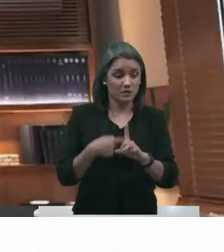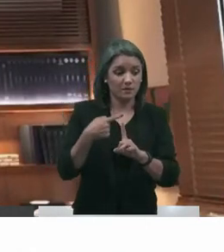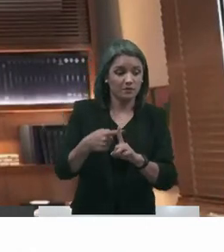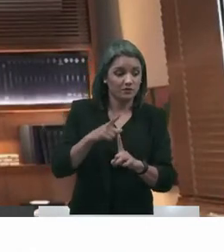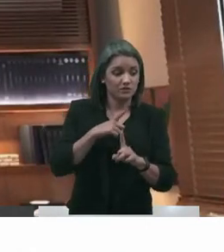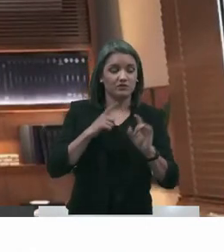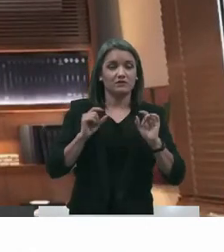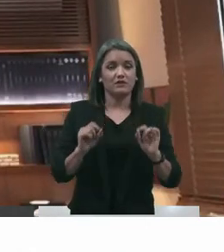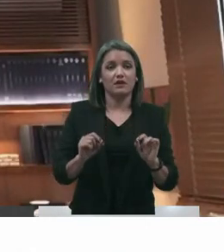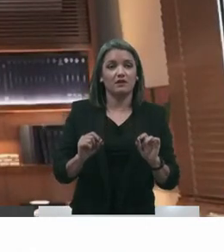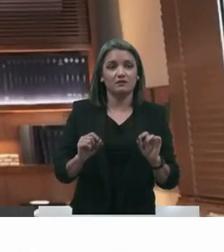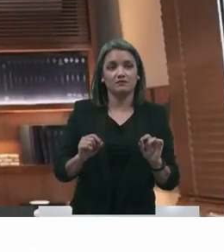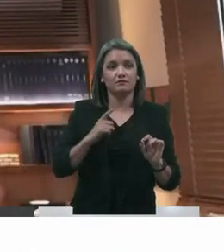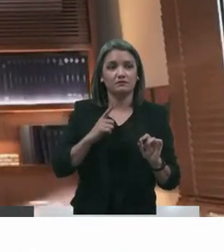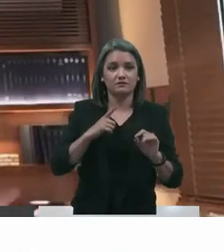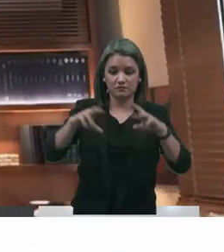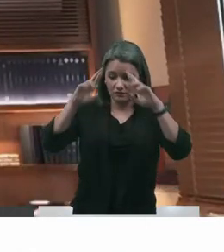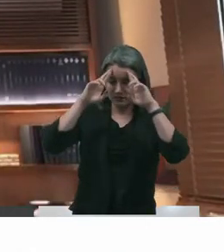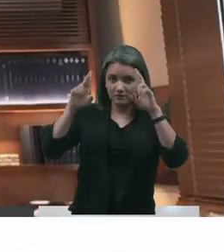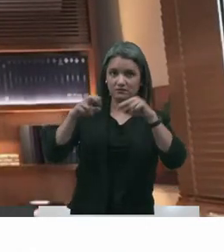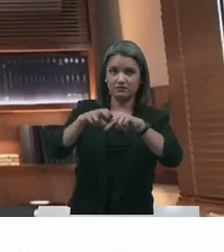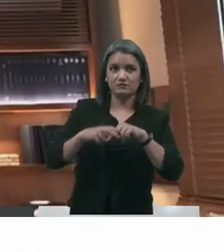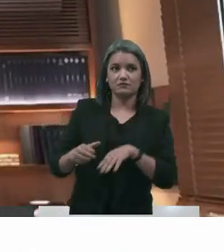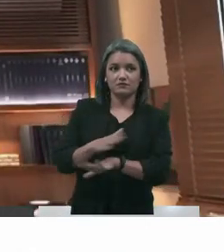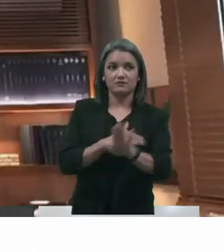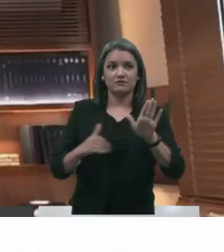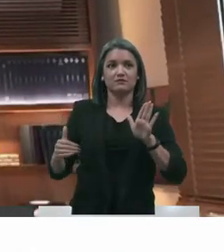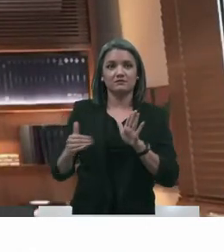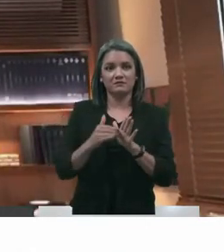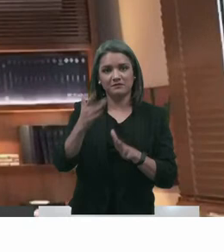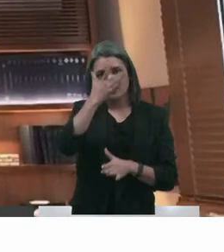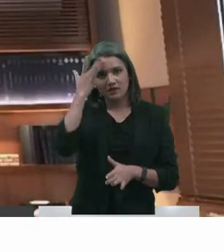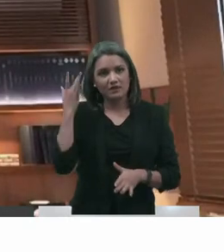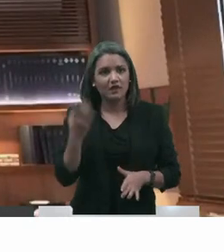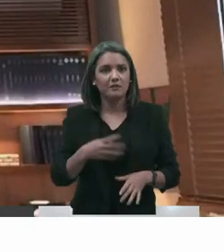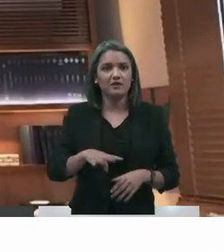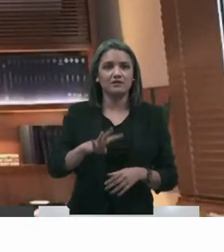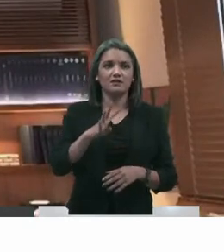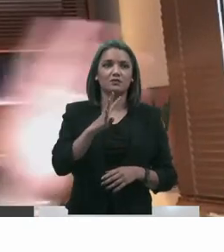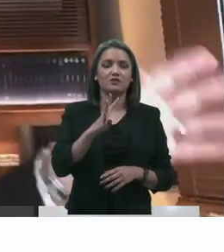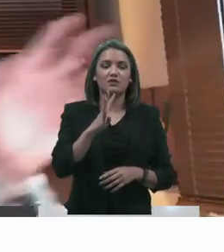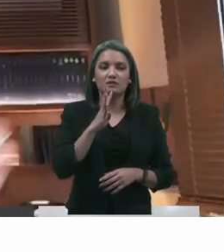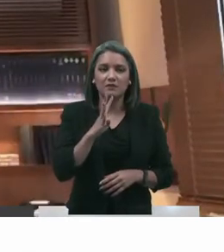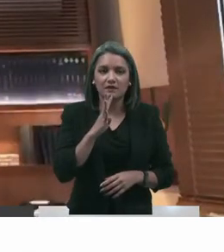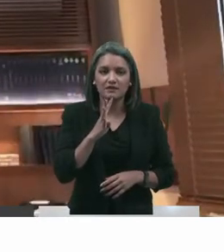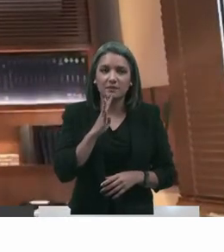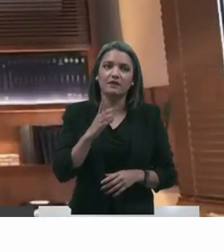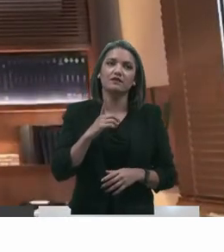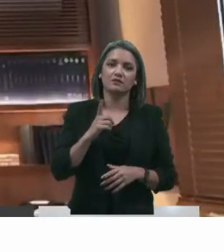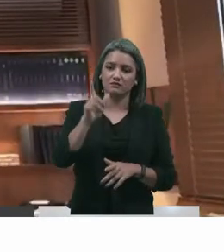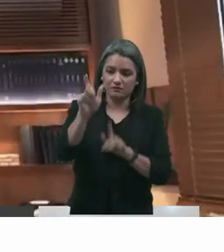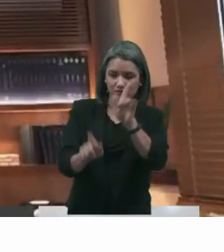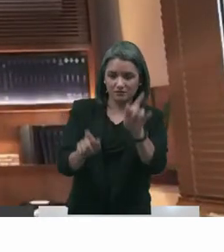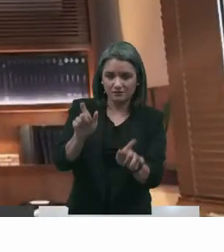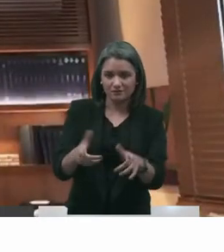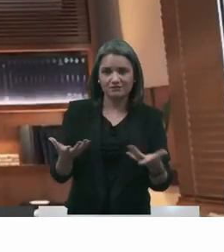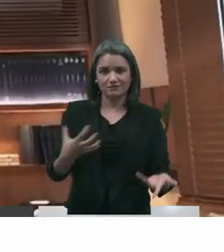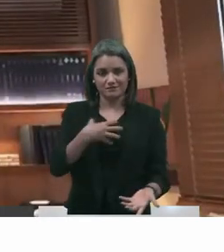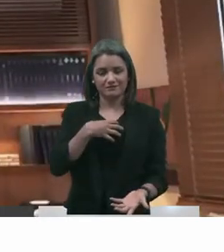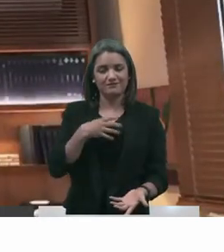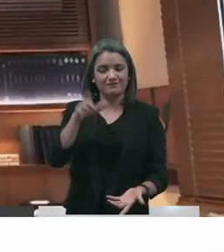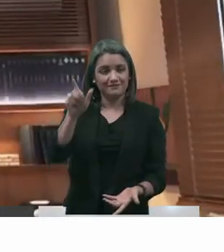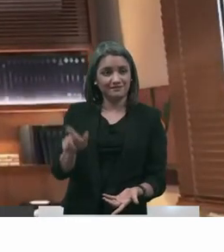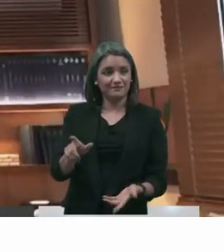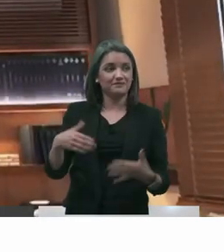que é querido e respeitado por todos aqueles que o conhecem, pelos jurisdicionados e pelos seus colegas na magistratura. Até há